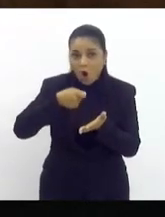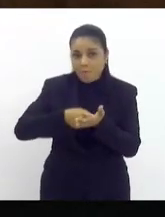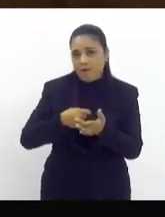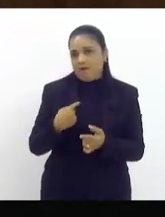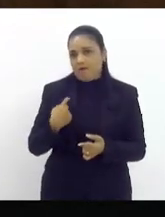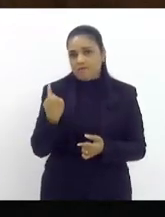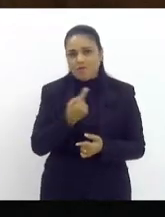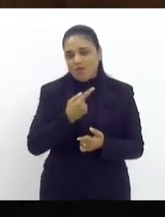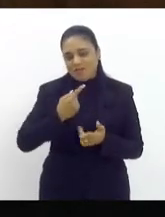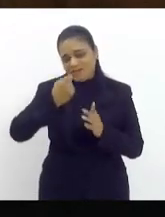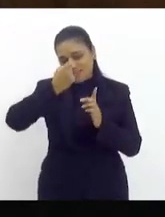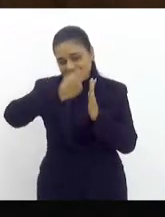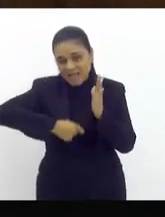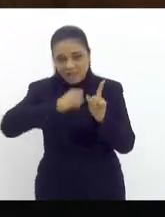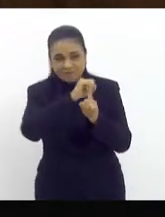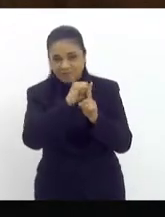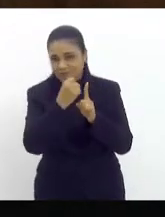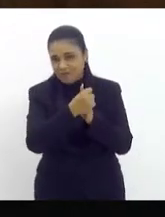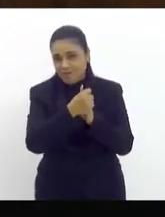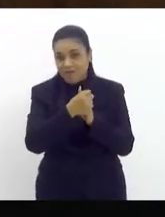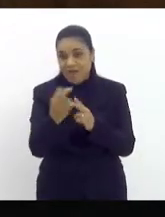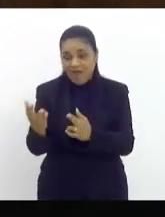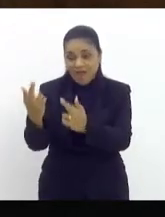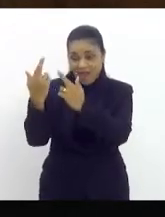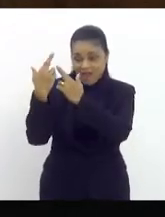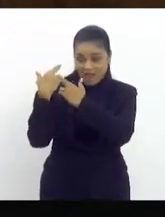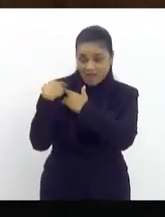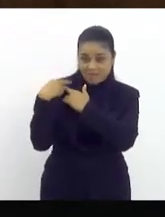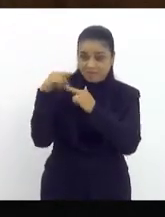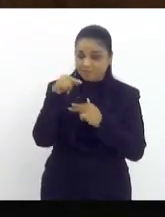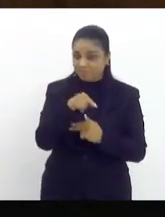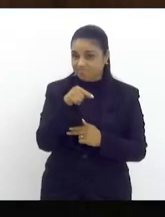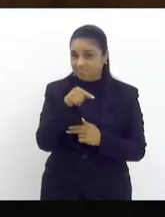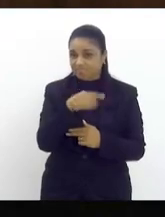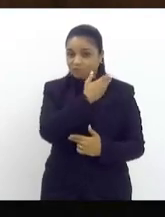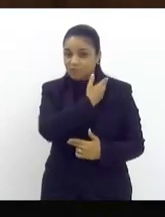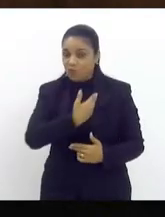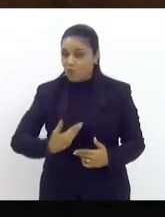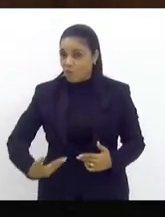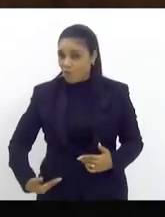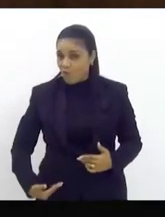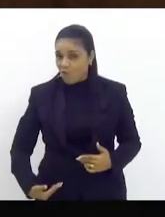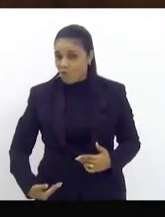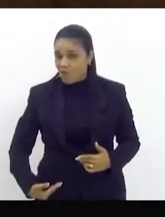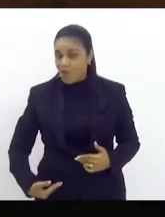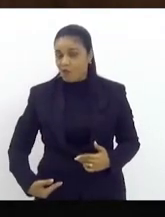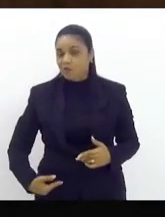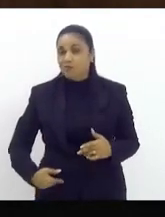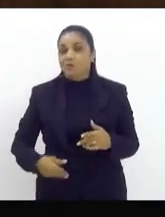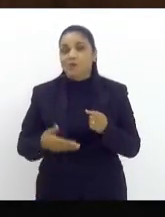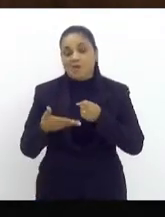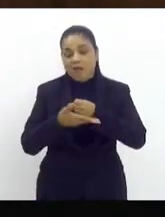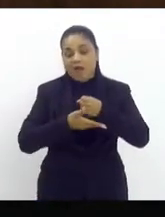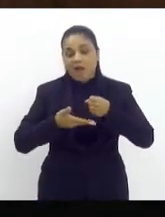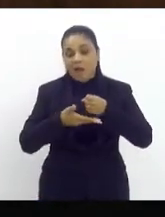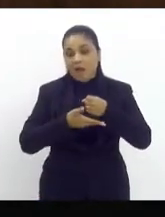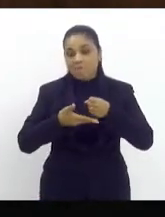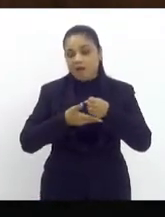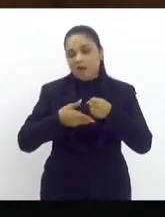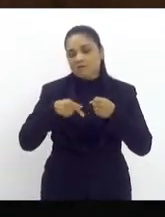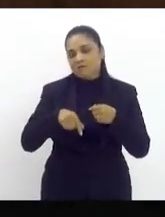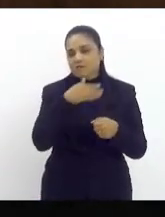essa tarifa. Essa tarifa é responsabilidade do governo que aí está e da base do governo que aqui